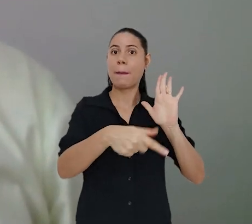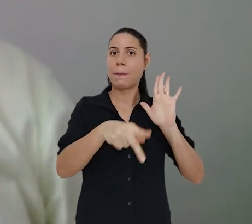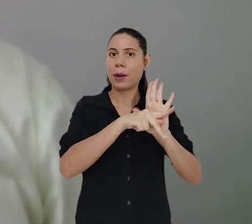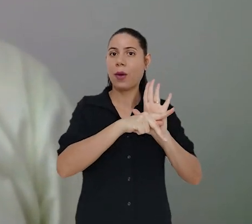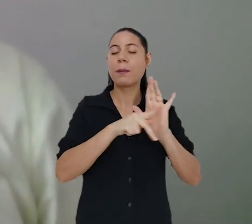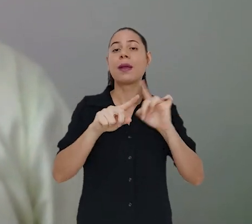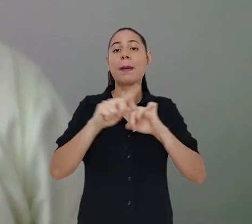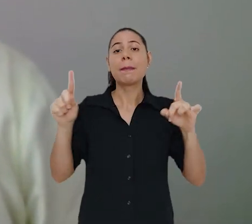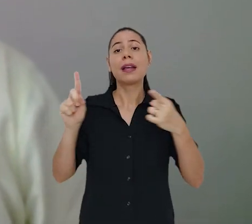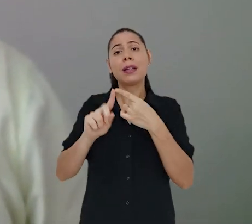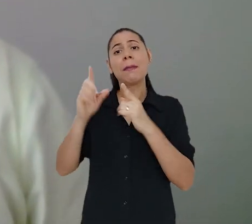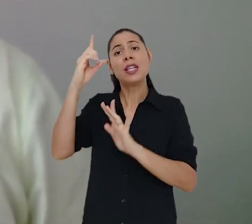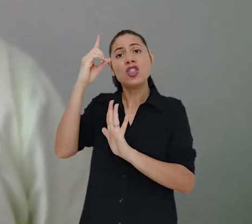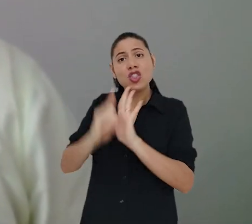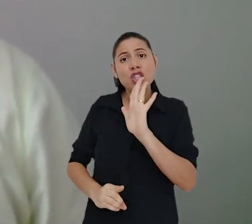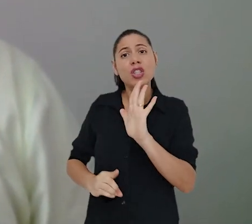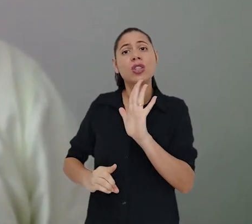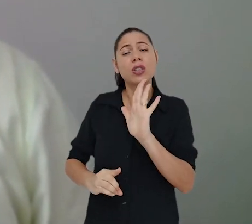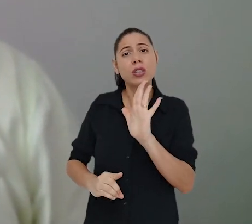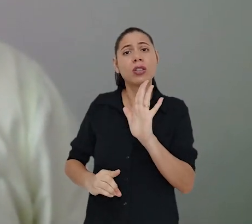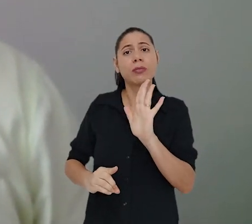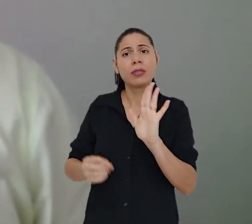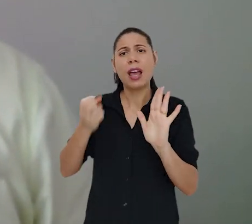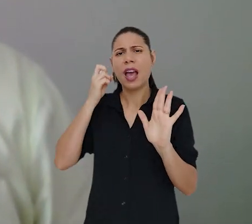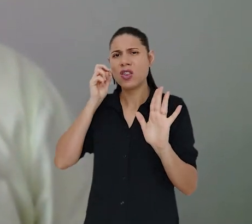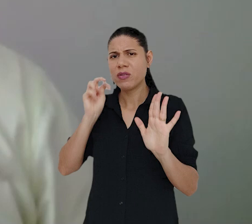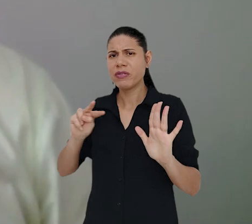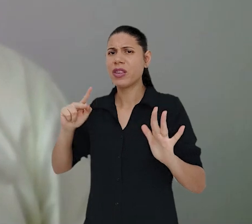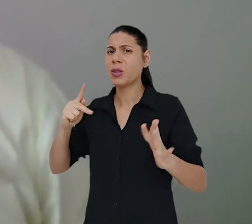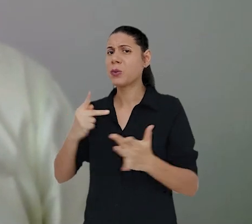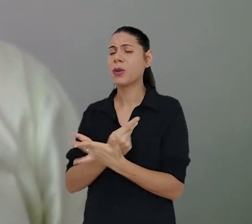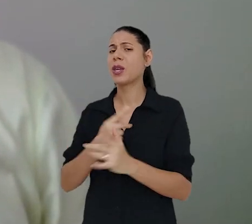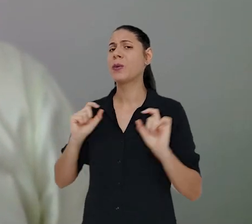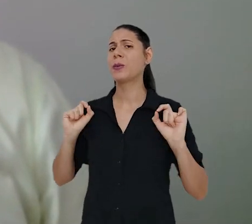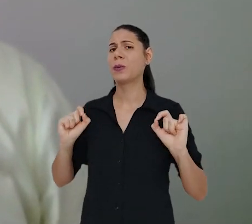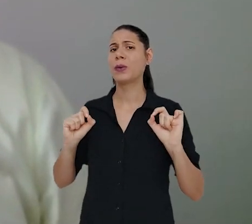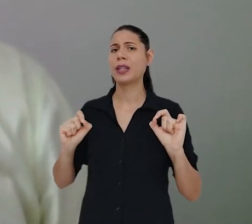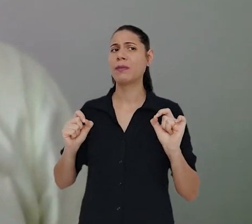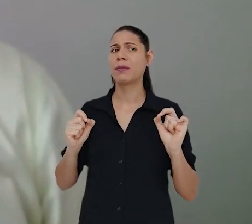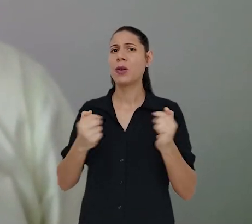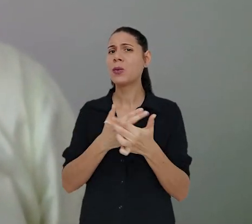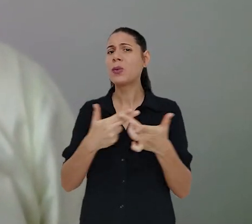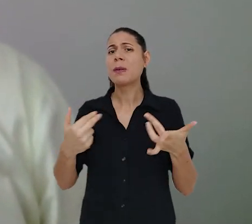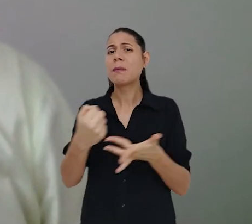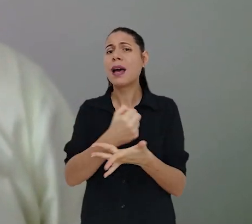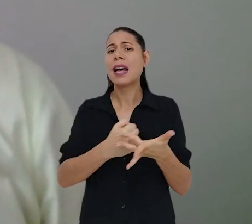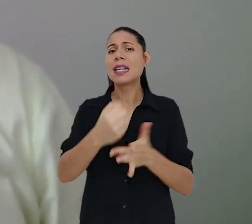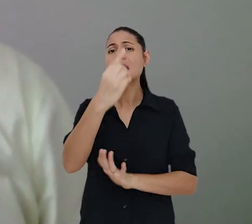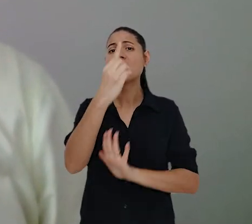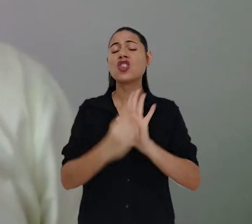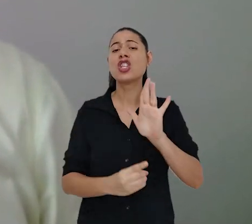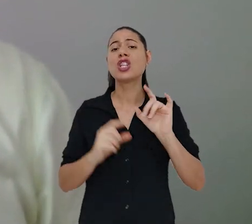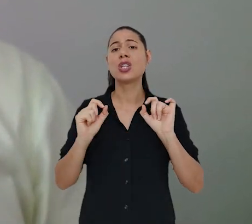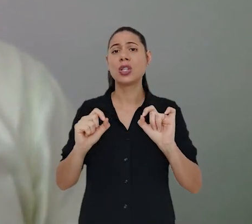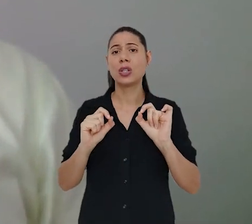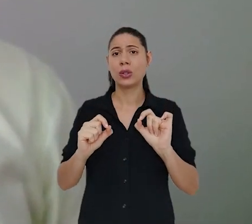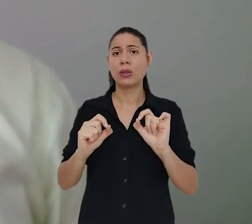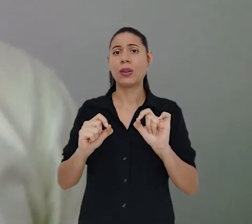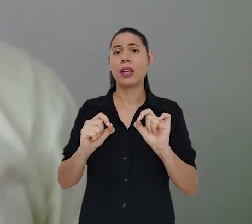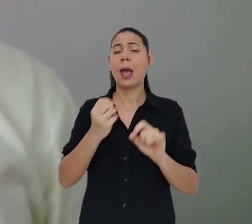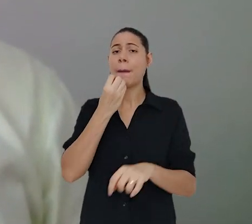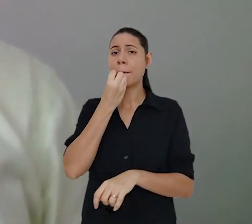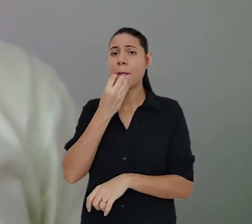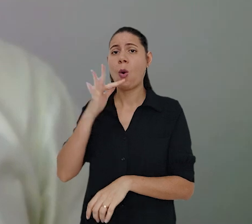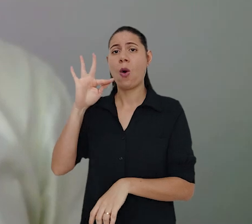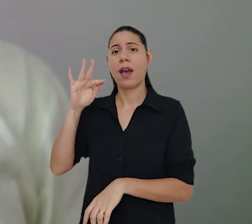específica, mas no próprio direito, porque a gente vê uma falha muito grande numa questão básica do direito, que é a presunção da